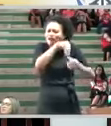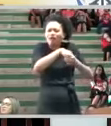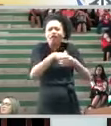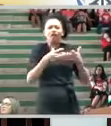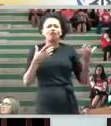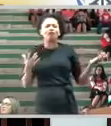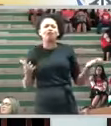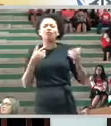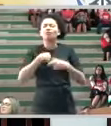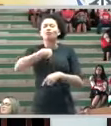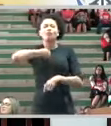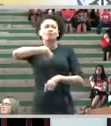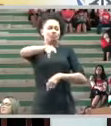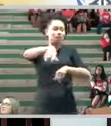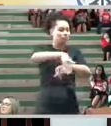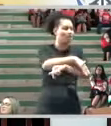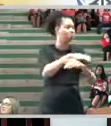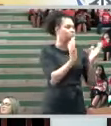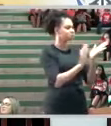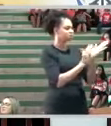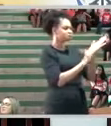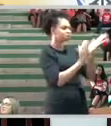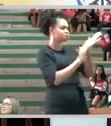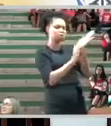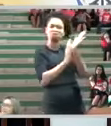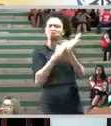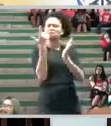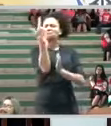Quando saíam na rua, não eram aplaudidos, não tinham selfie.